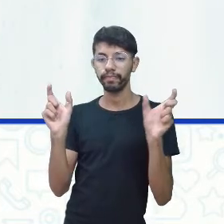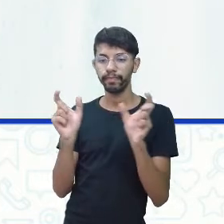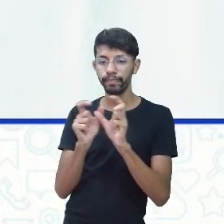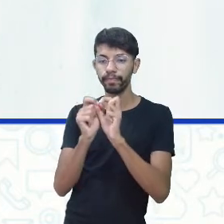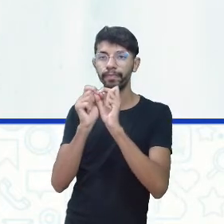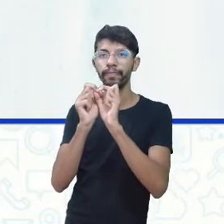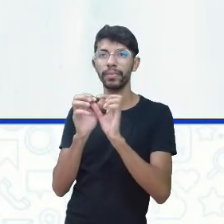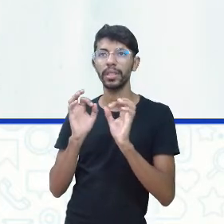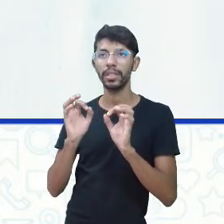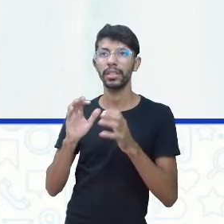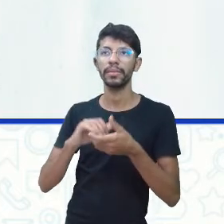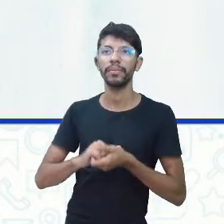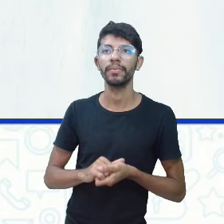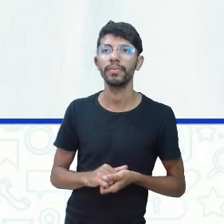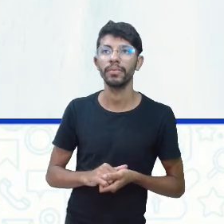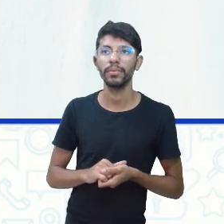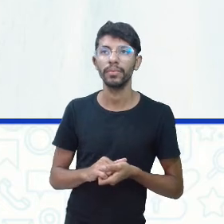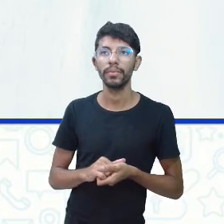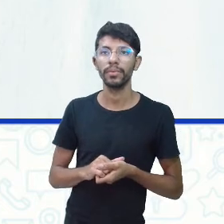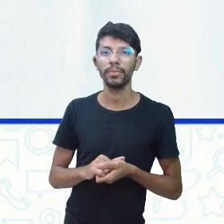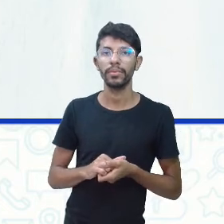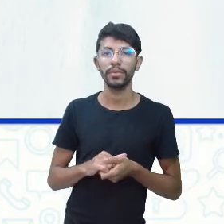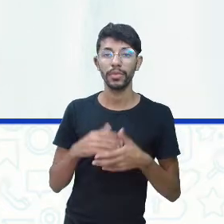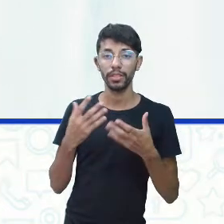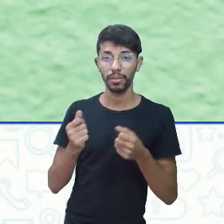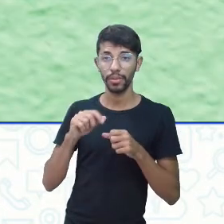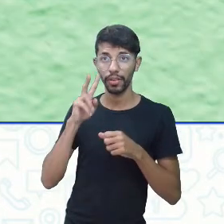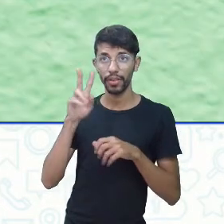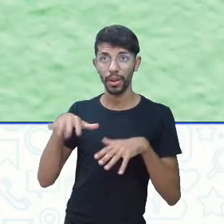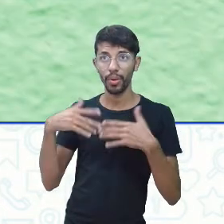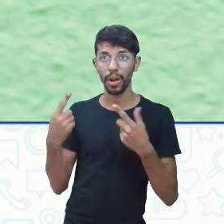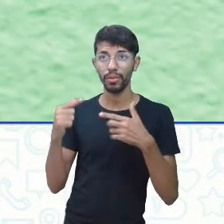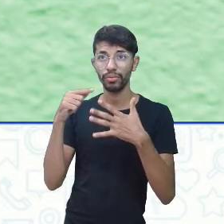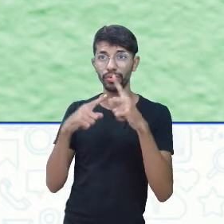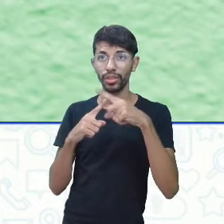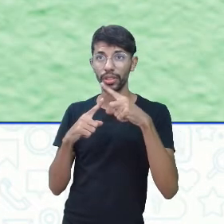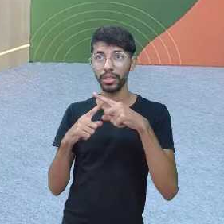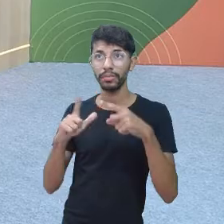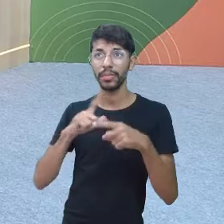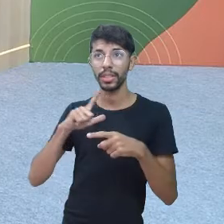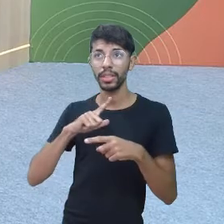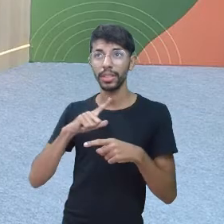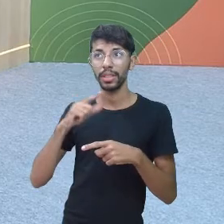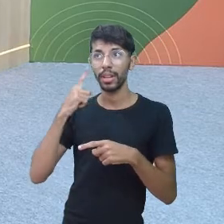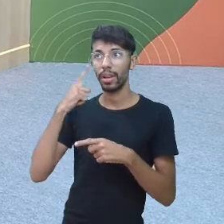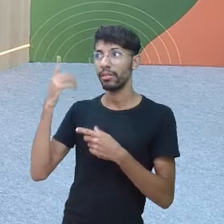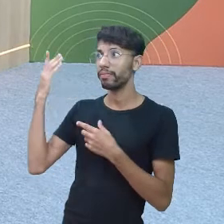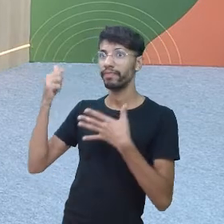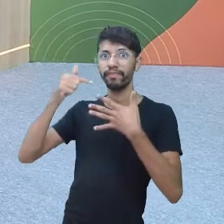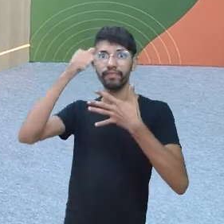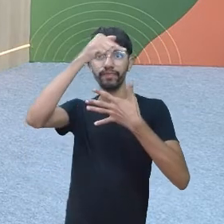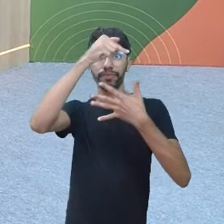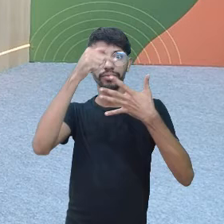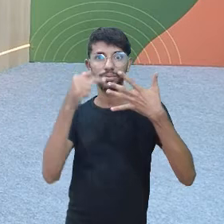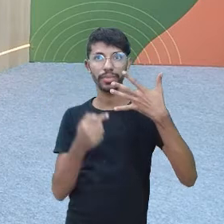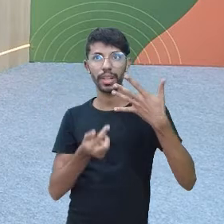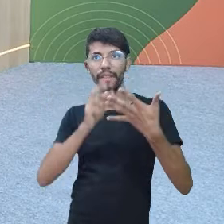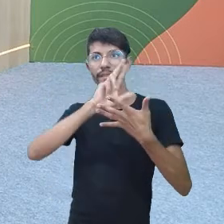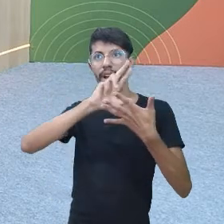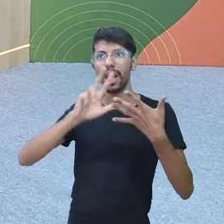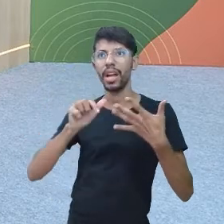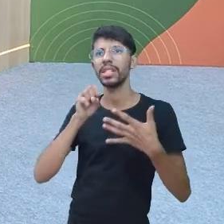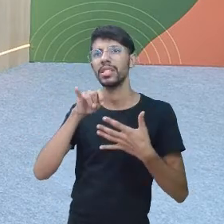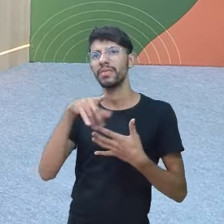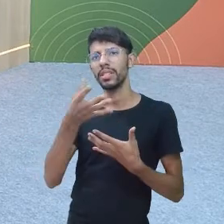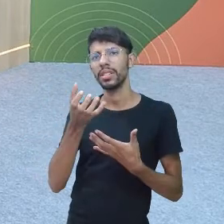ou entre 2 orações. Então, vamos ver quais são os tipos de conjunções que existem. Eu elenquei aqui um monte de conjunções, caso vocês